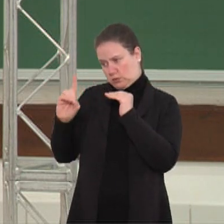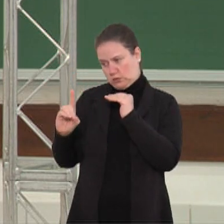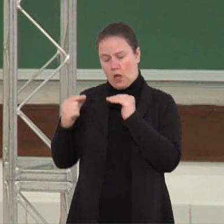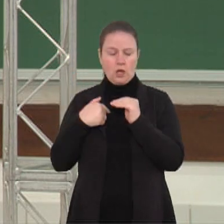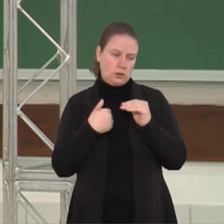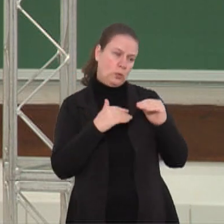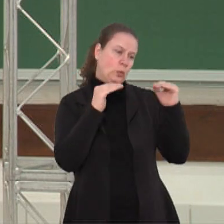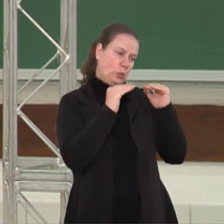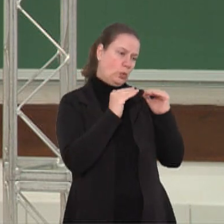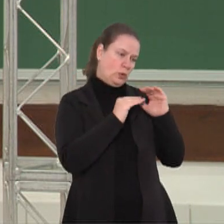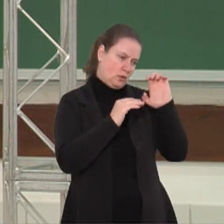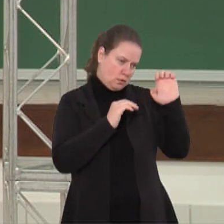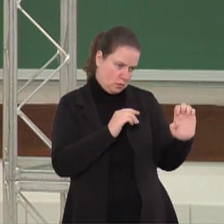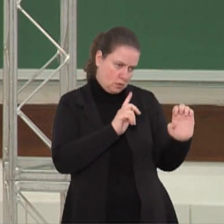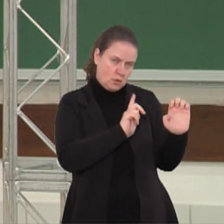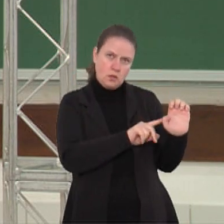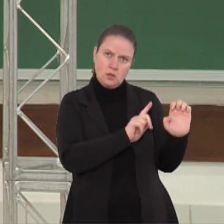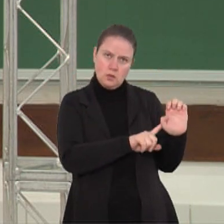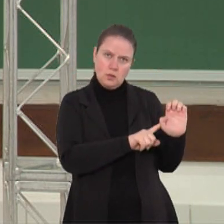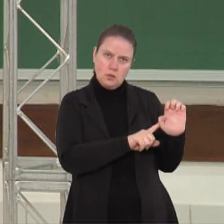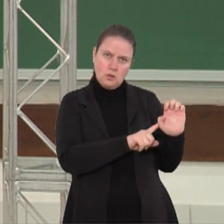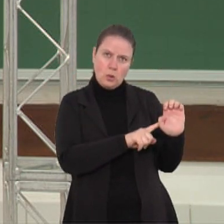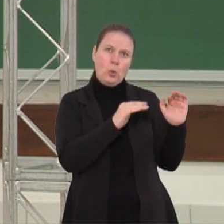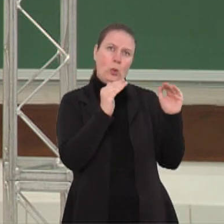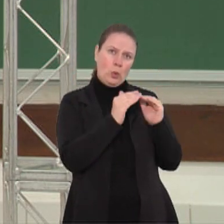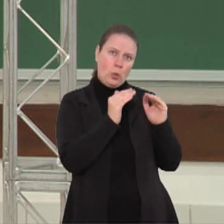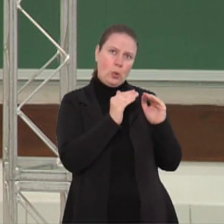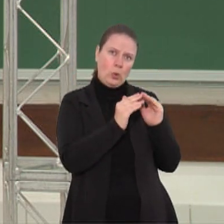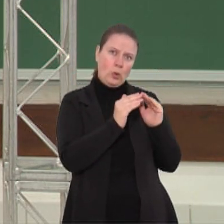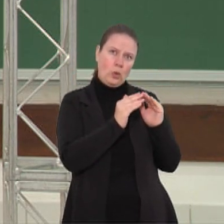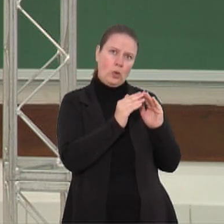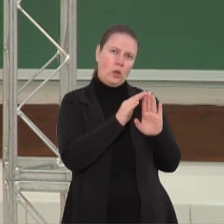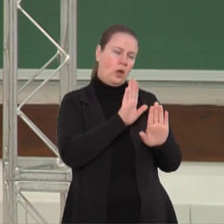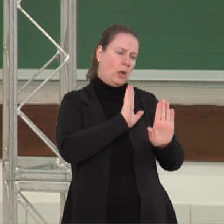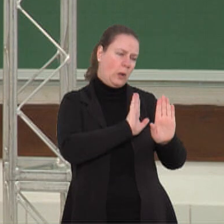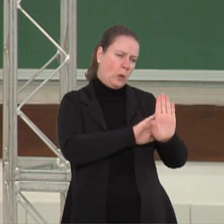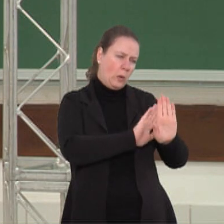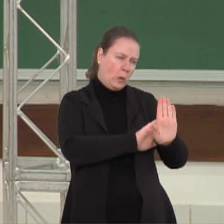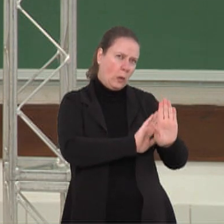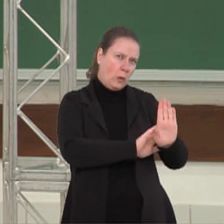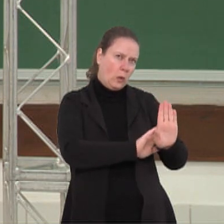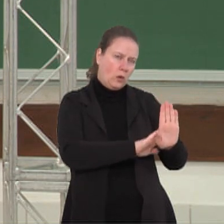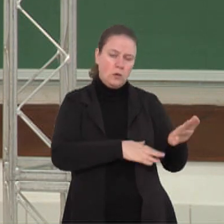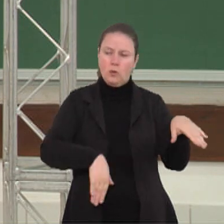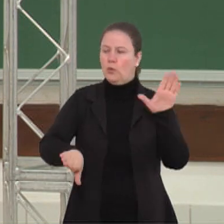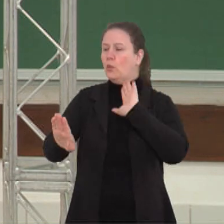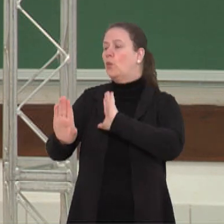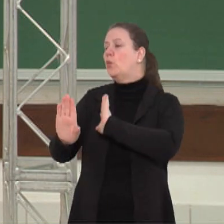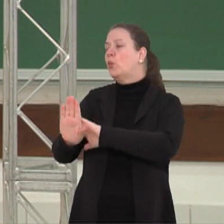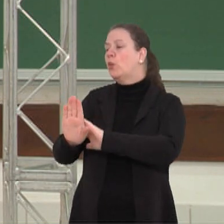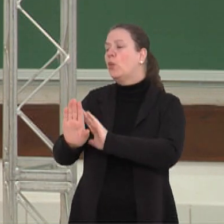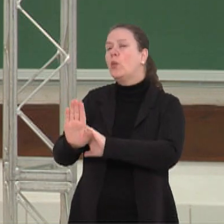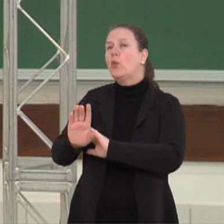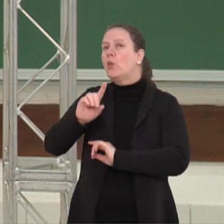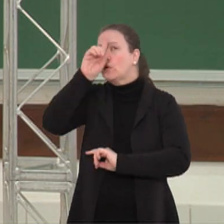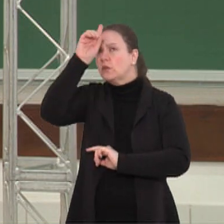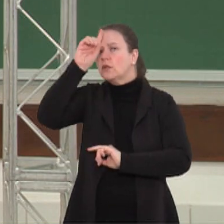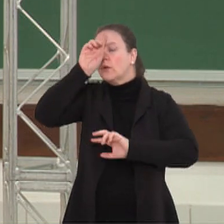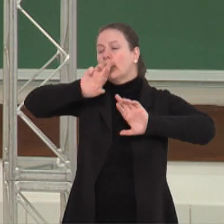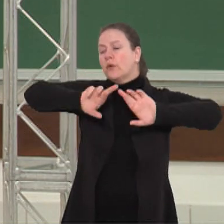esquerda, está junto disso, concordando com um monte de outras ideologias. A palavra só